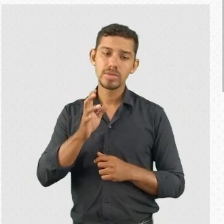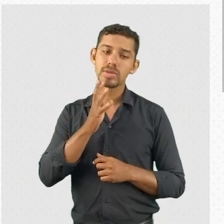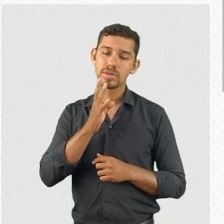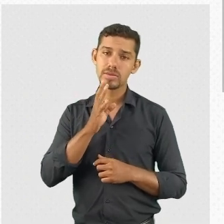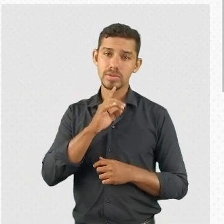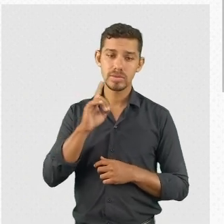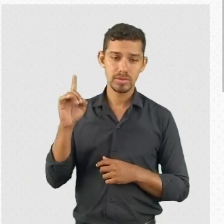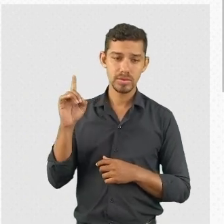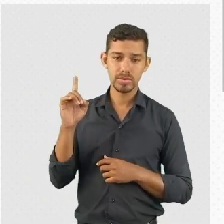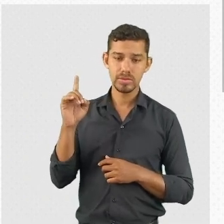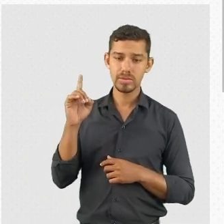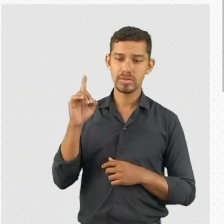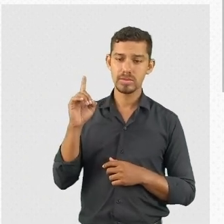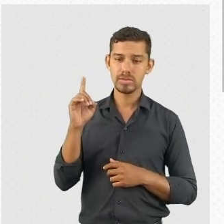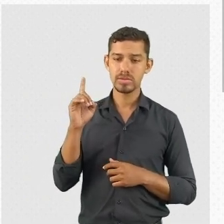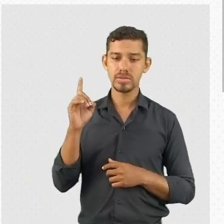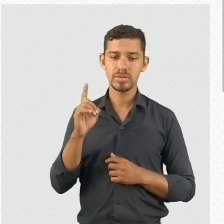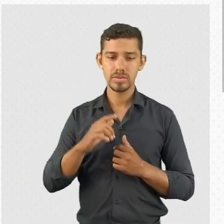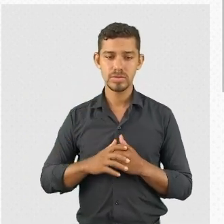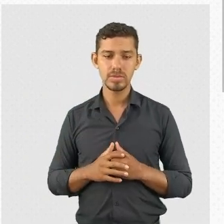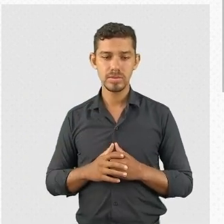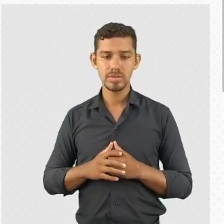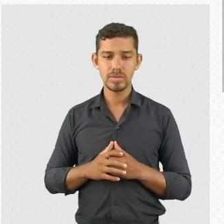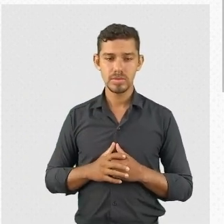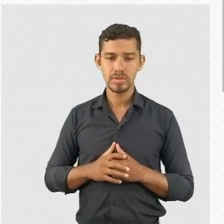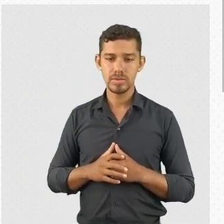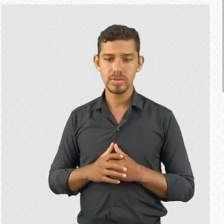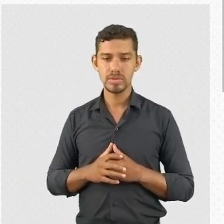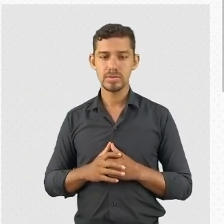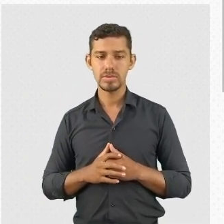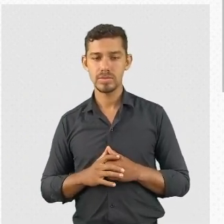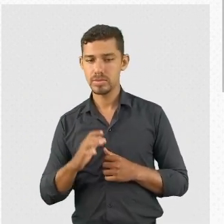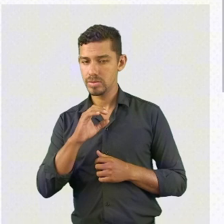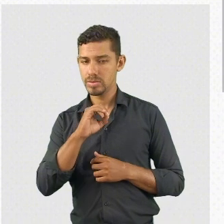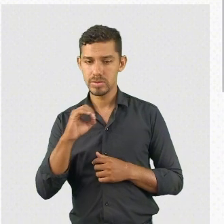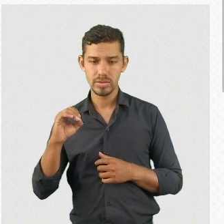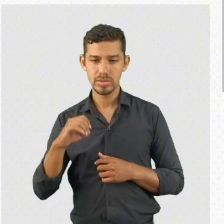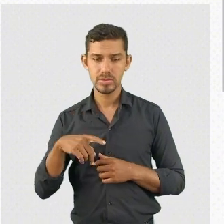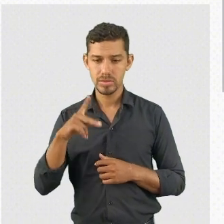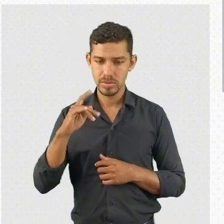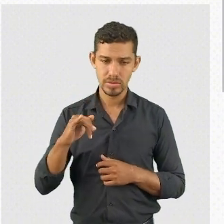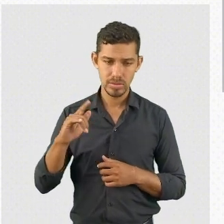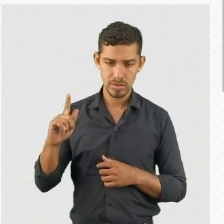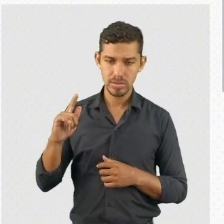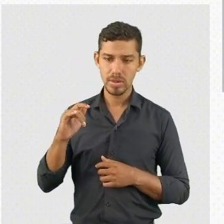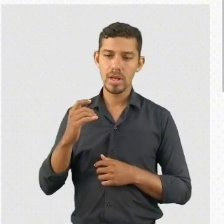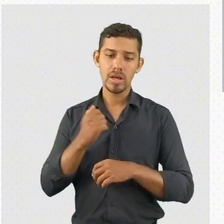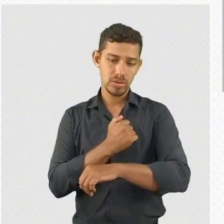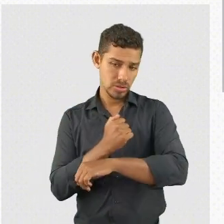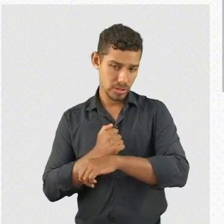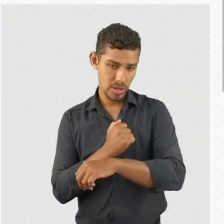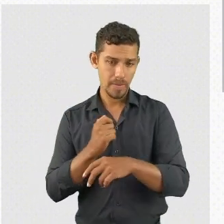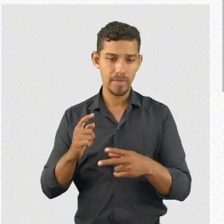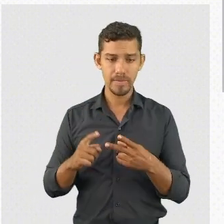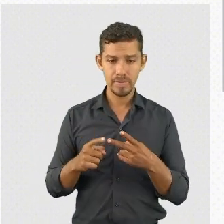conhece o verbo cook, que é o verbo cozinhar. Nós conhecemos o verbo cut, que é o verbo